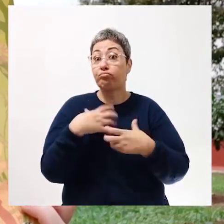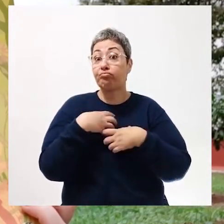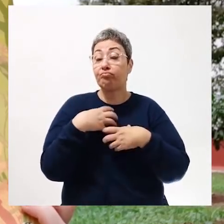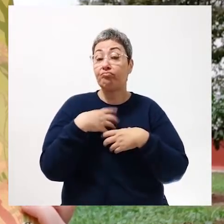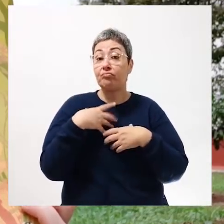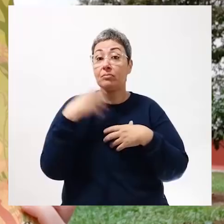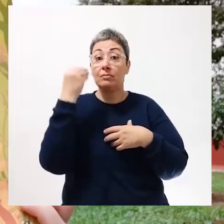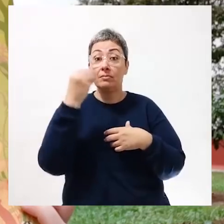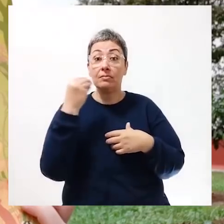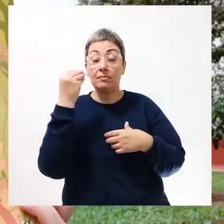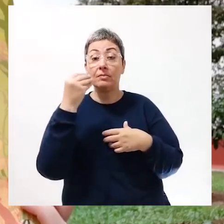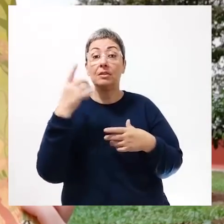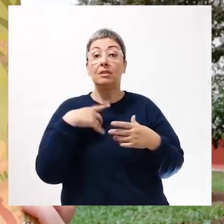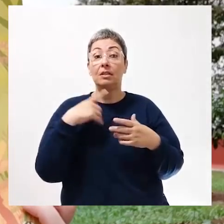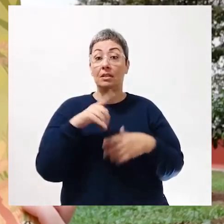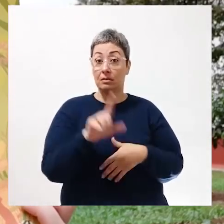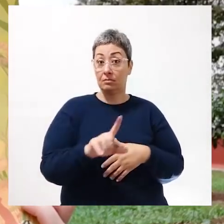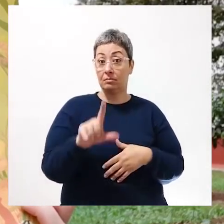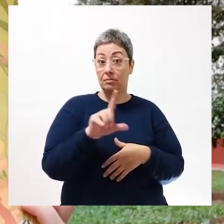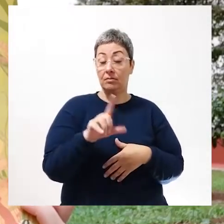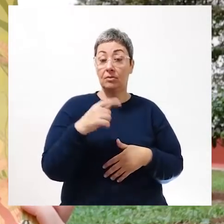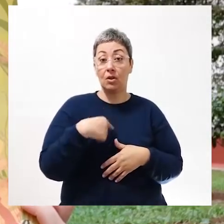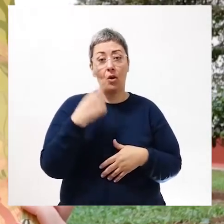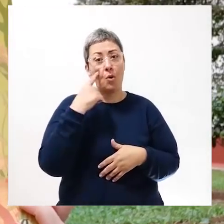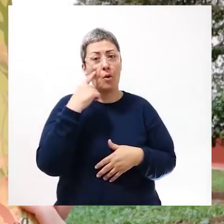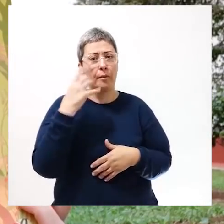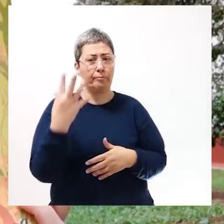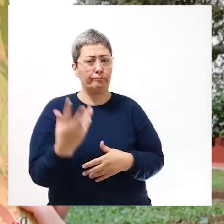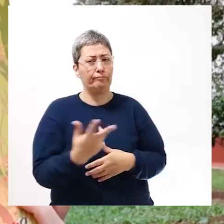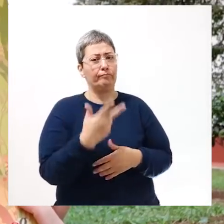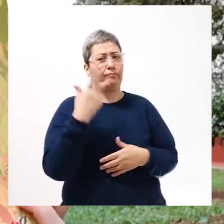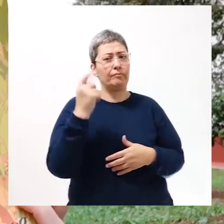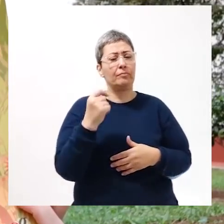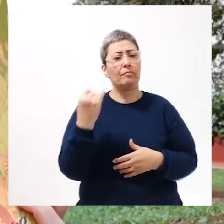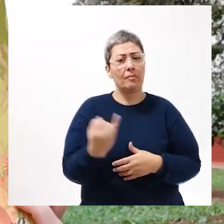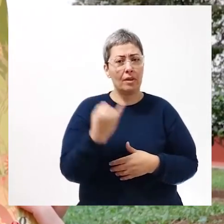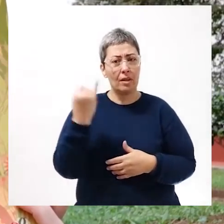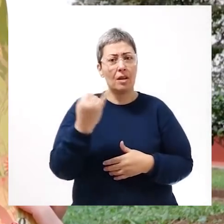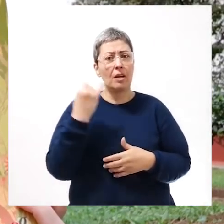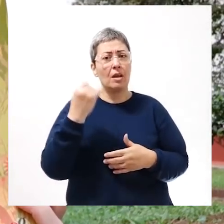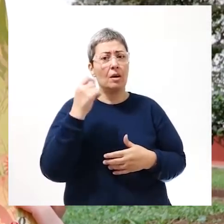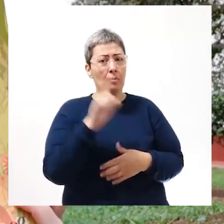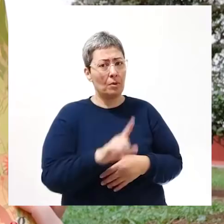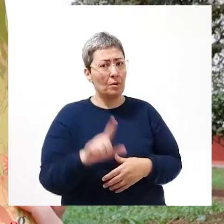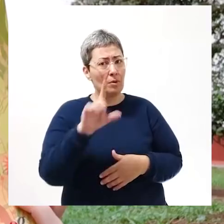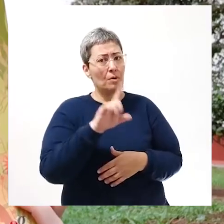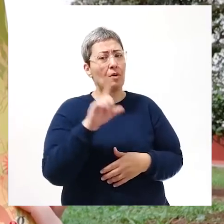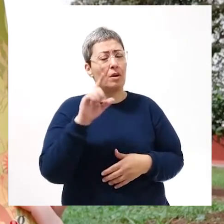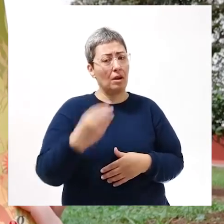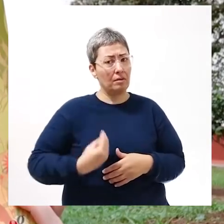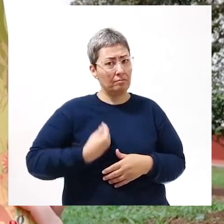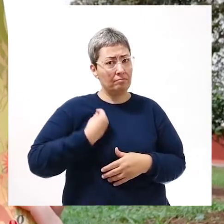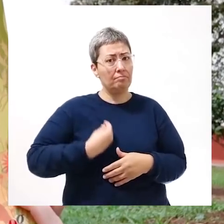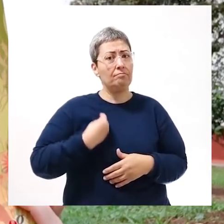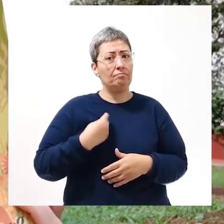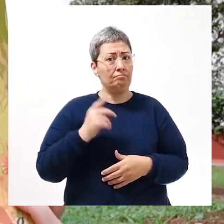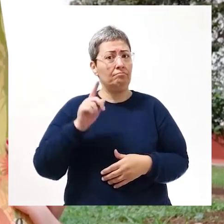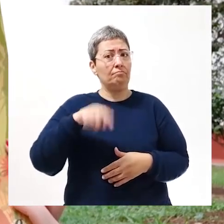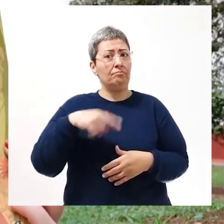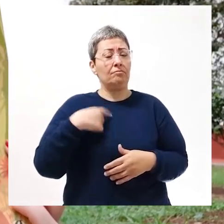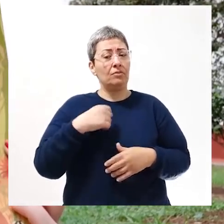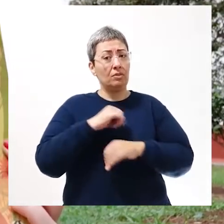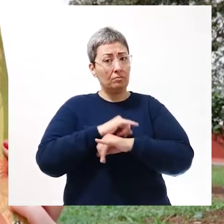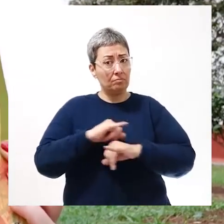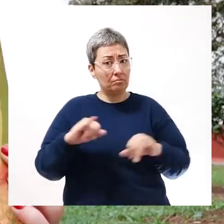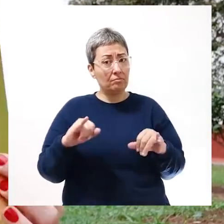nos permite ter a experiência literária. Vejam só que bacana como é importante a literatura em nossas vidas. E